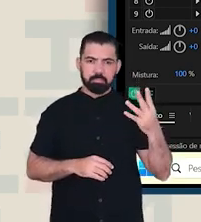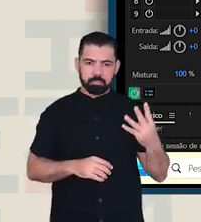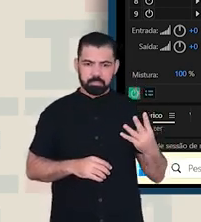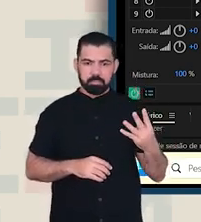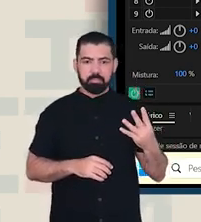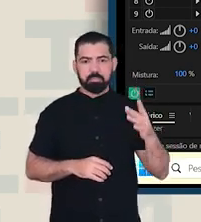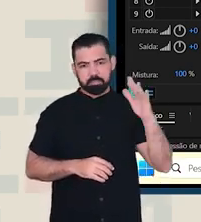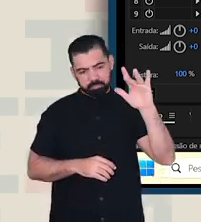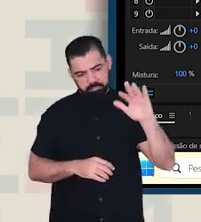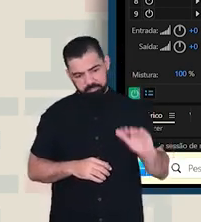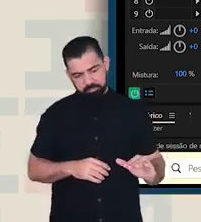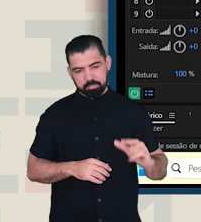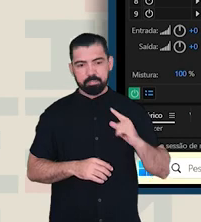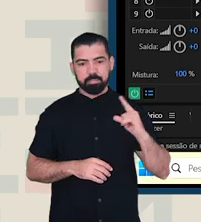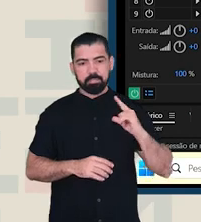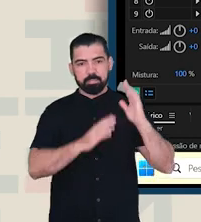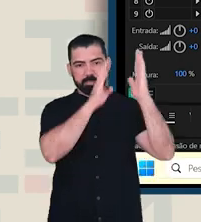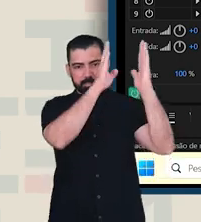4, e por aí vai.